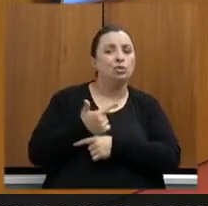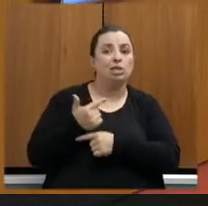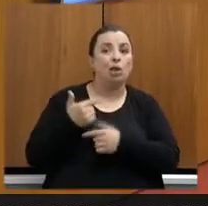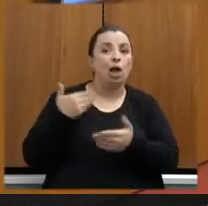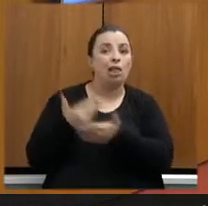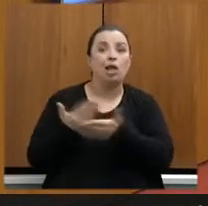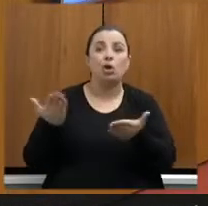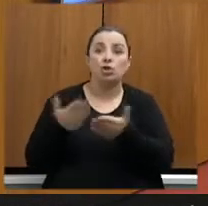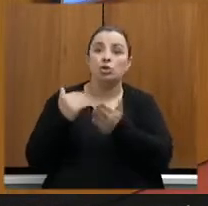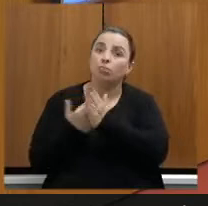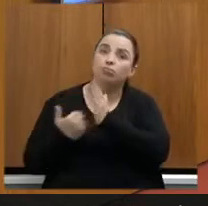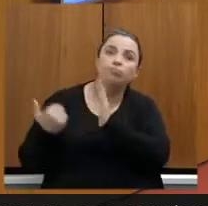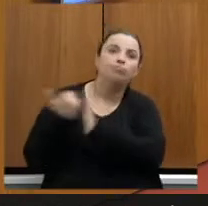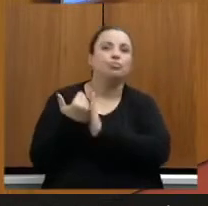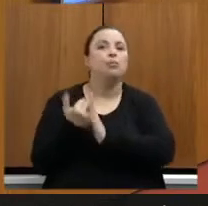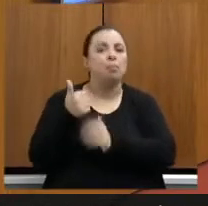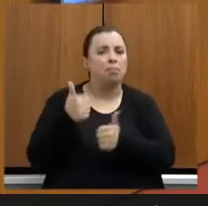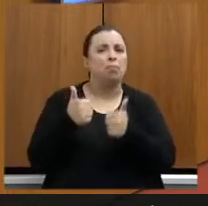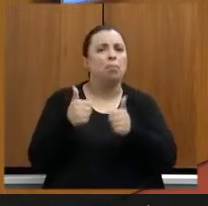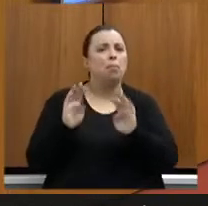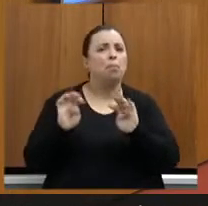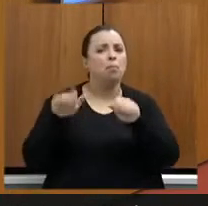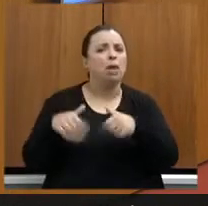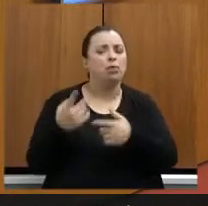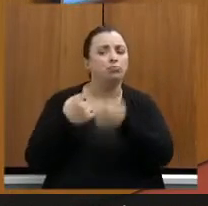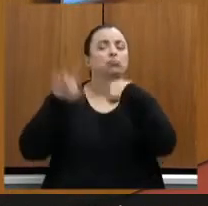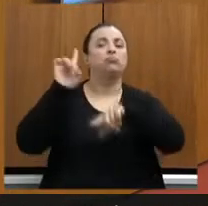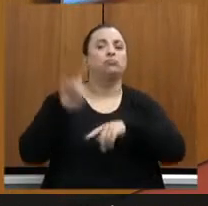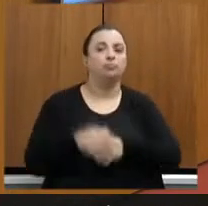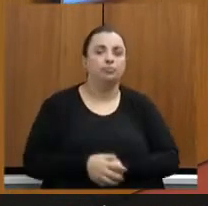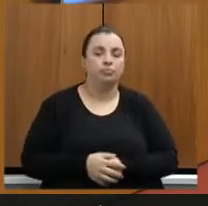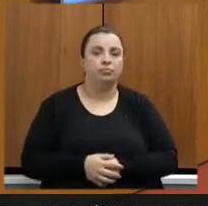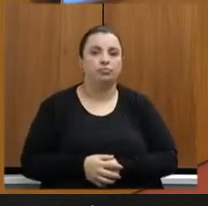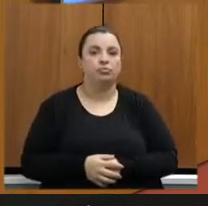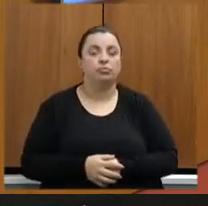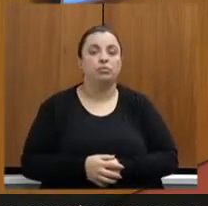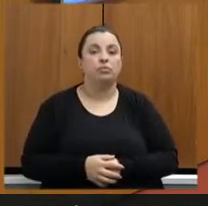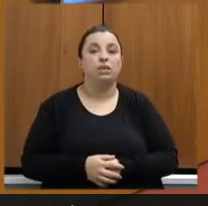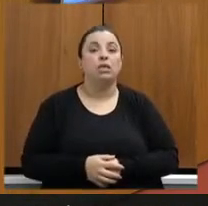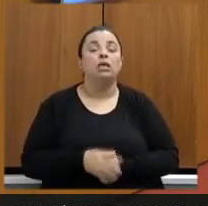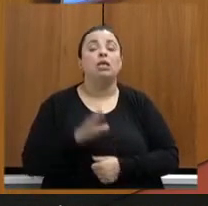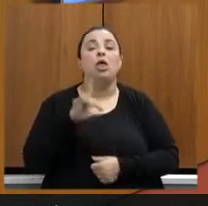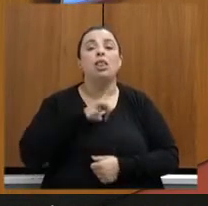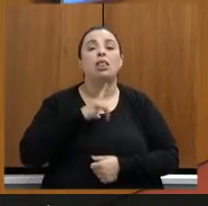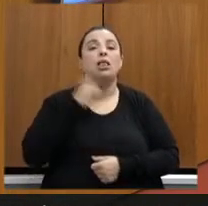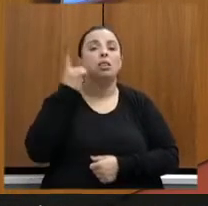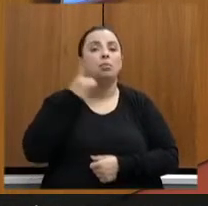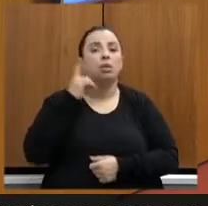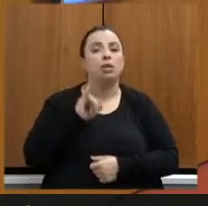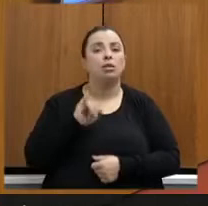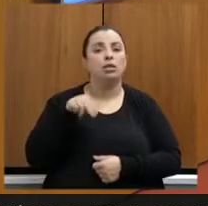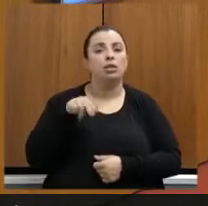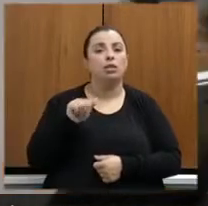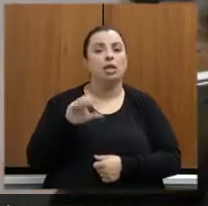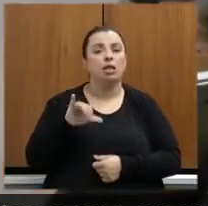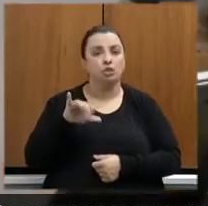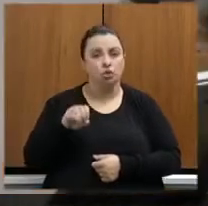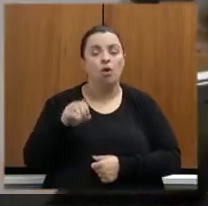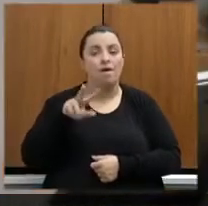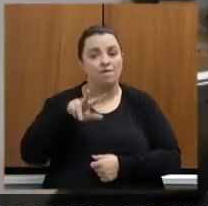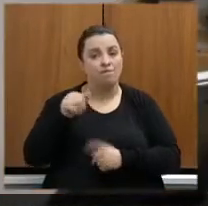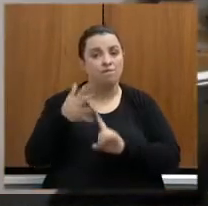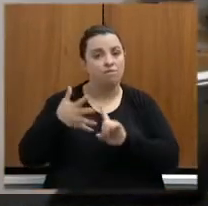muito sair antes de passar a palavra ao Deputado Inácio Franco Oi